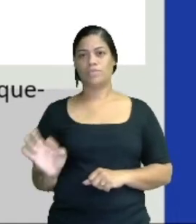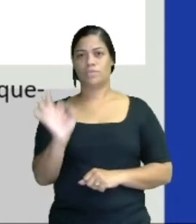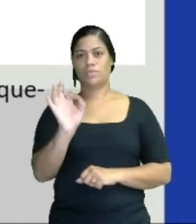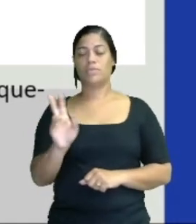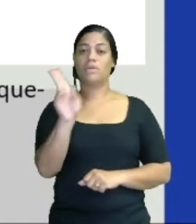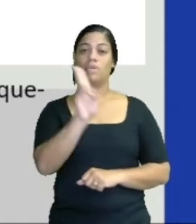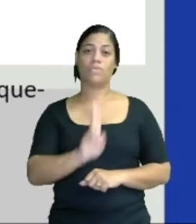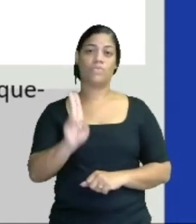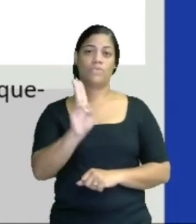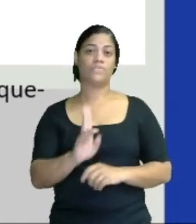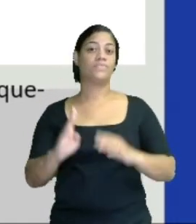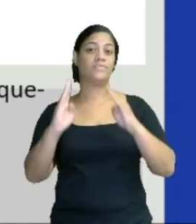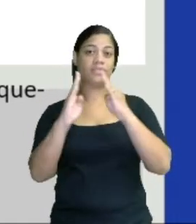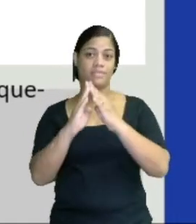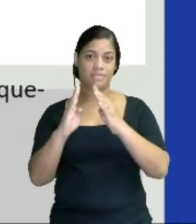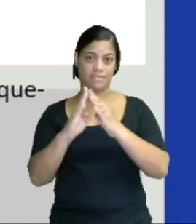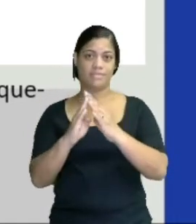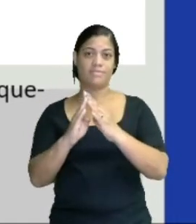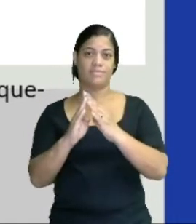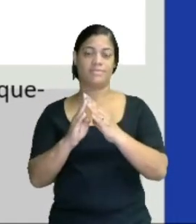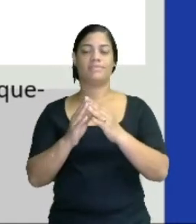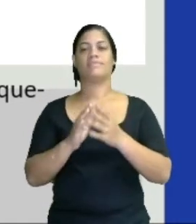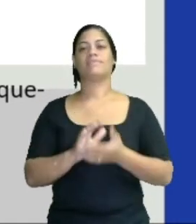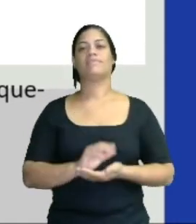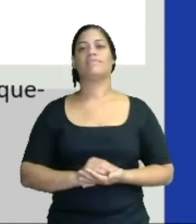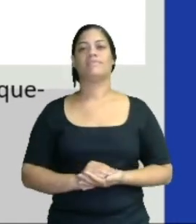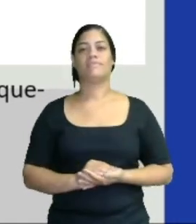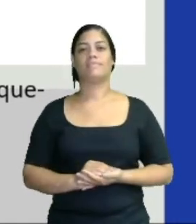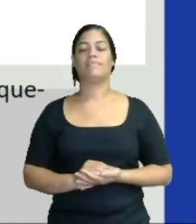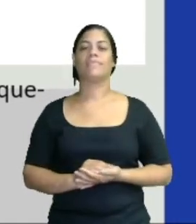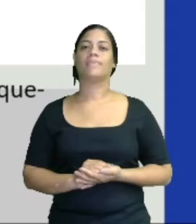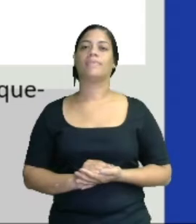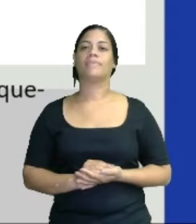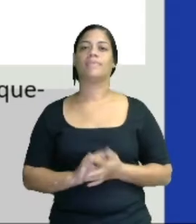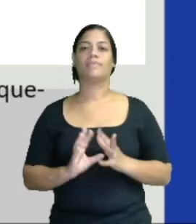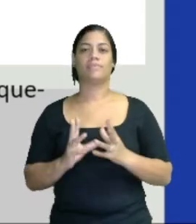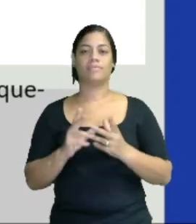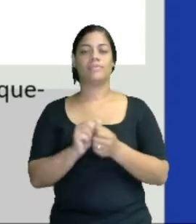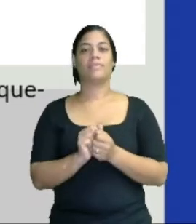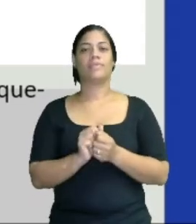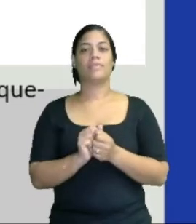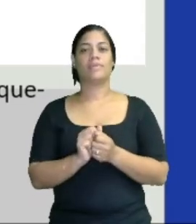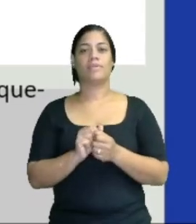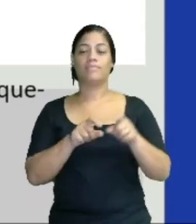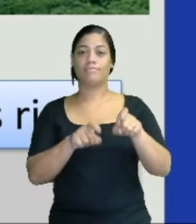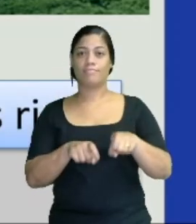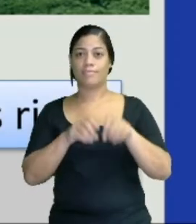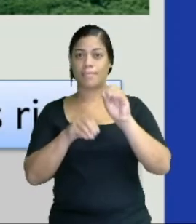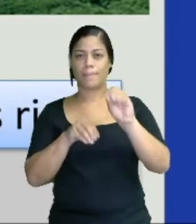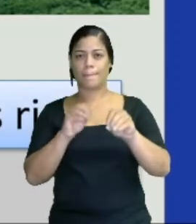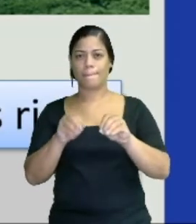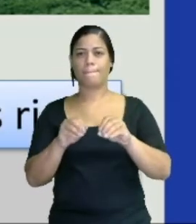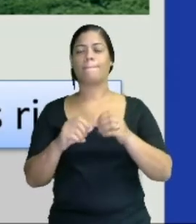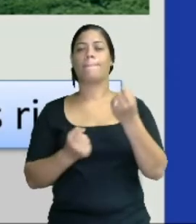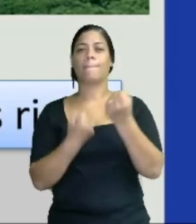pelo uso doméstico, certo? Pecuária, indústria, atividades